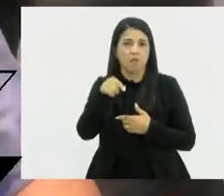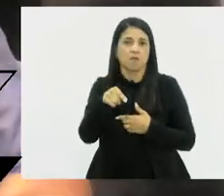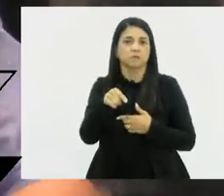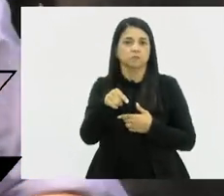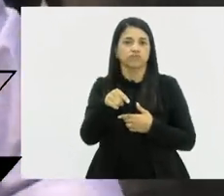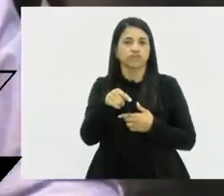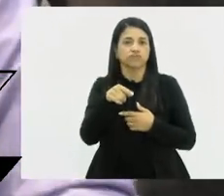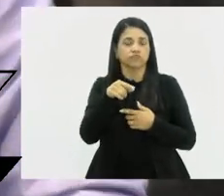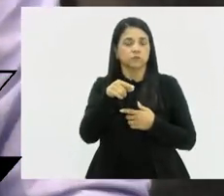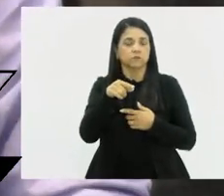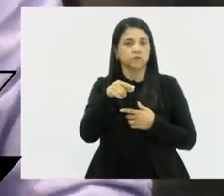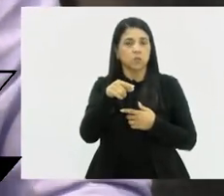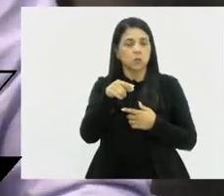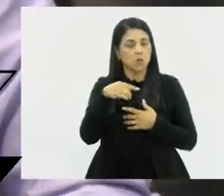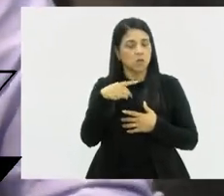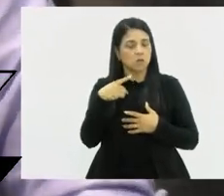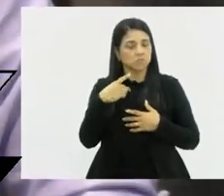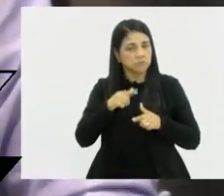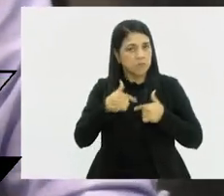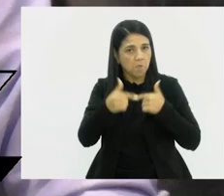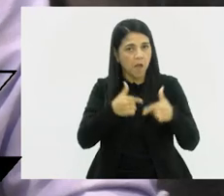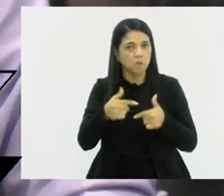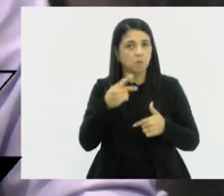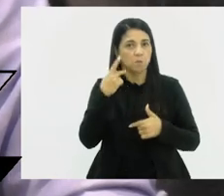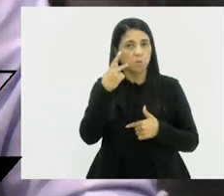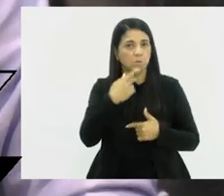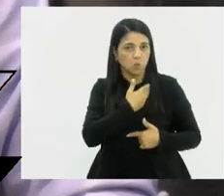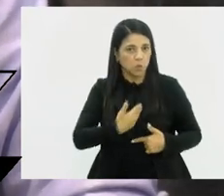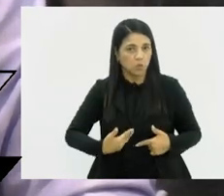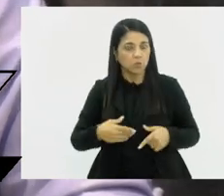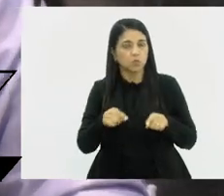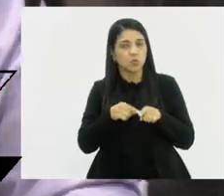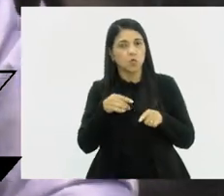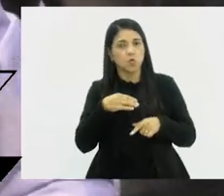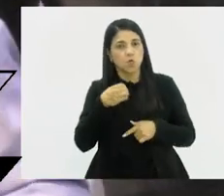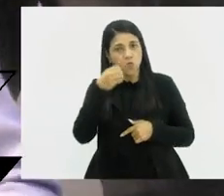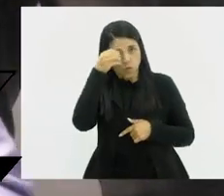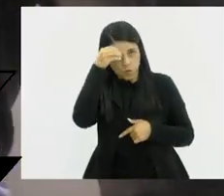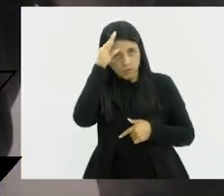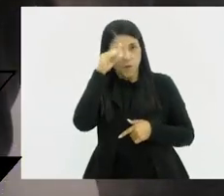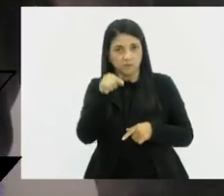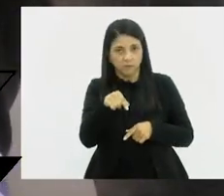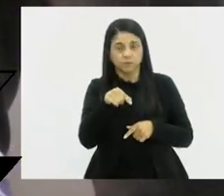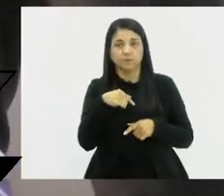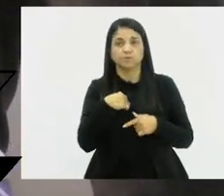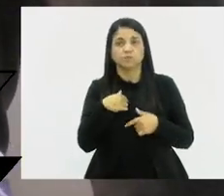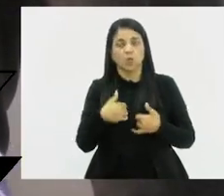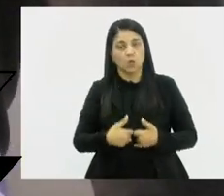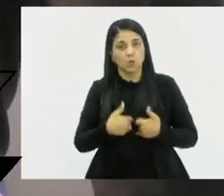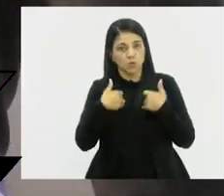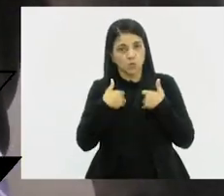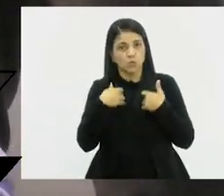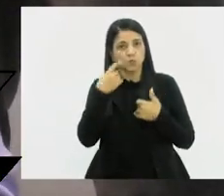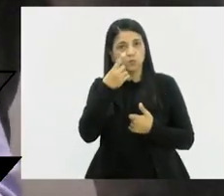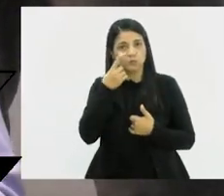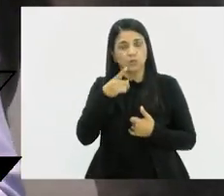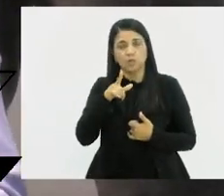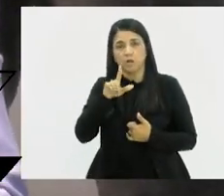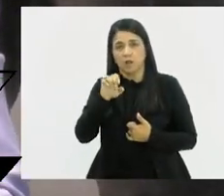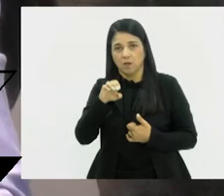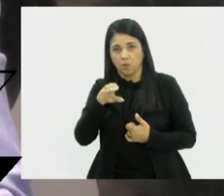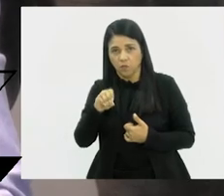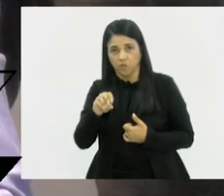seu espírito público e, sobretudo, seu conhecimento. E eu tenho muito orgulho de estar aqui, junto com o deputado Léo Vieira